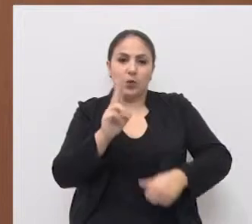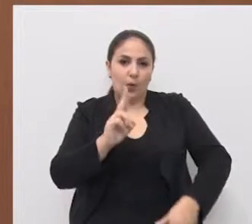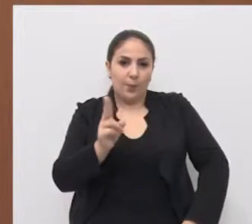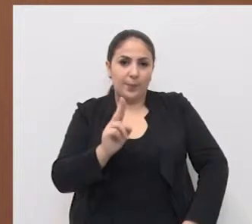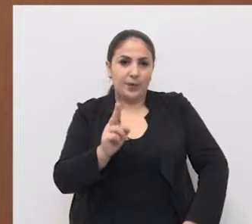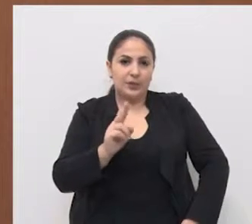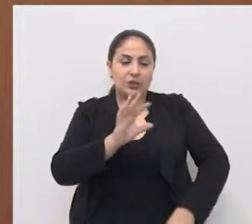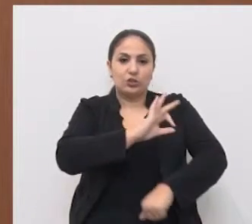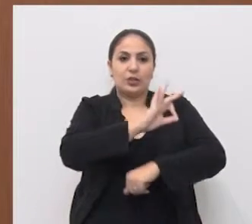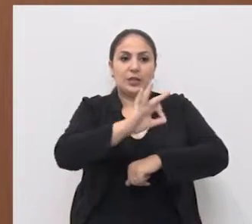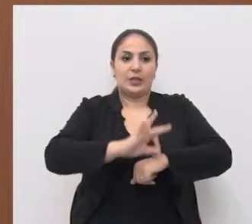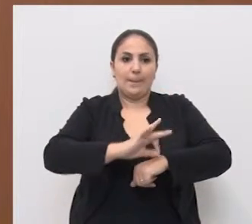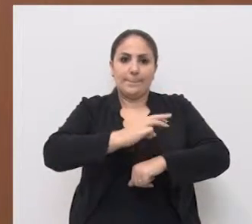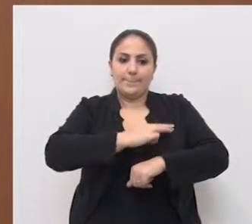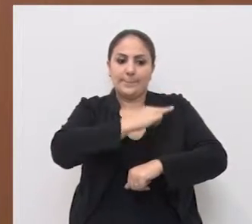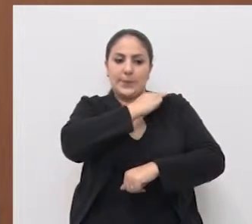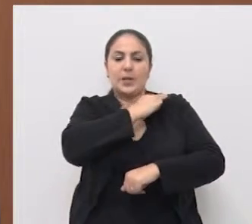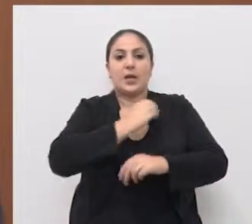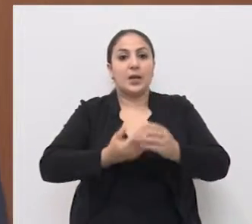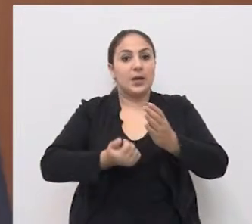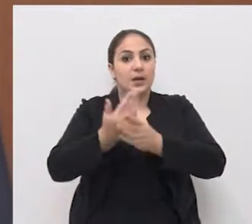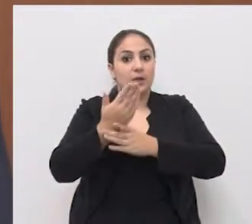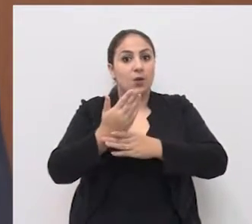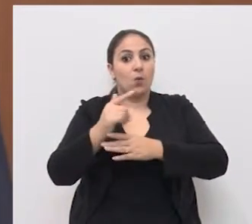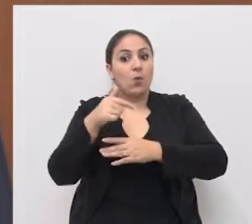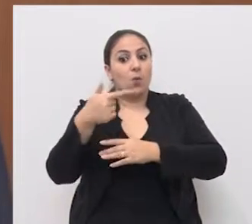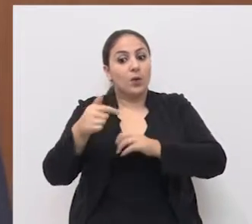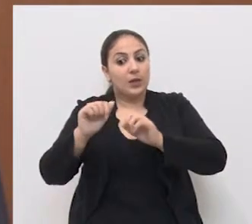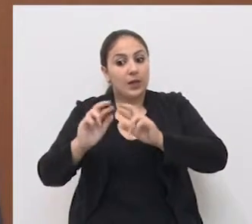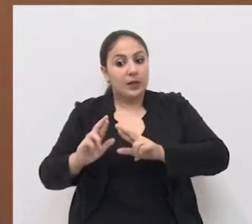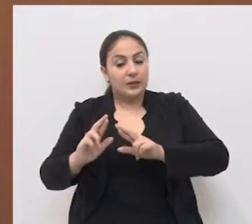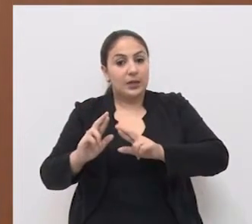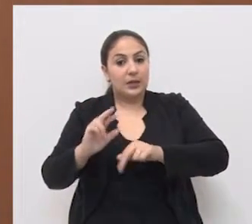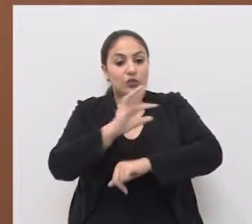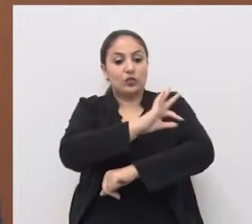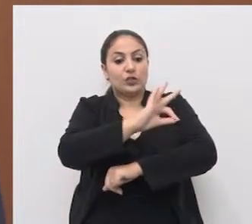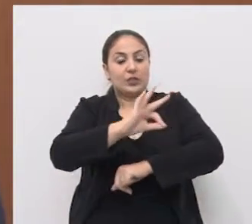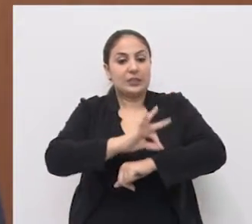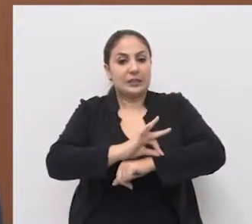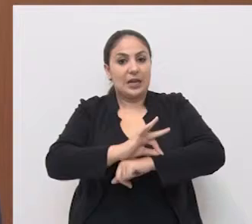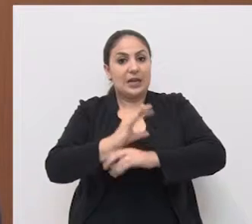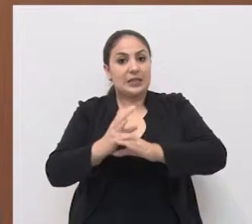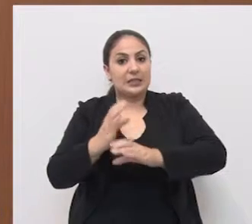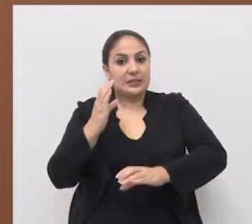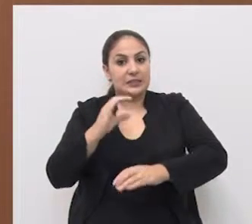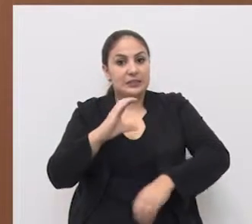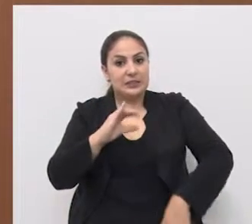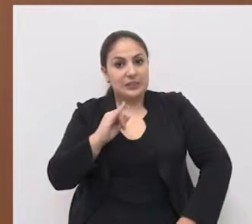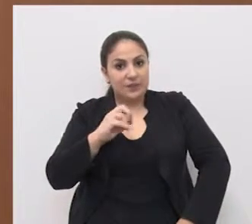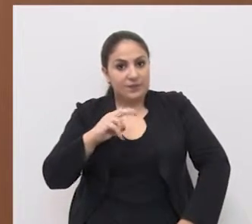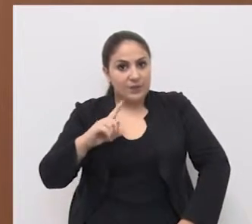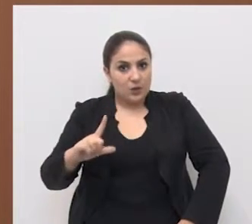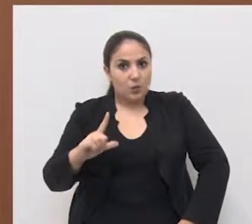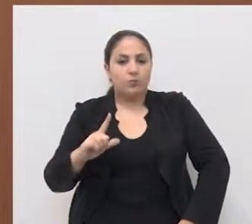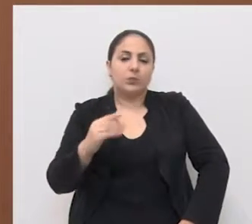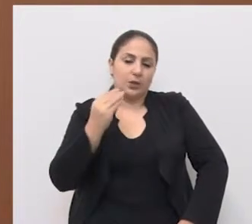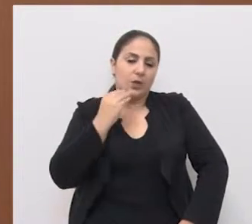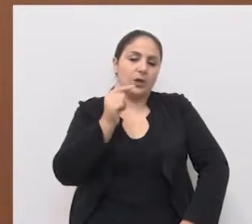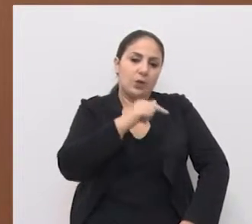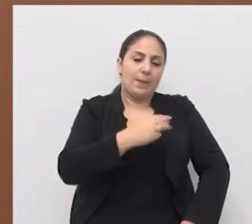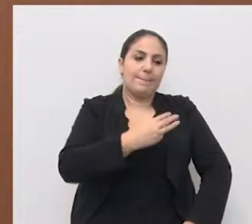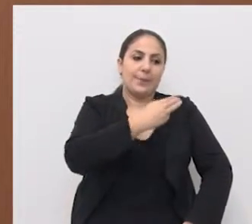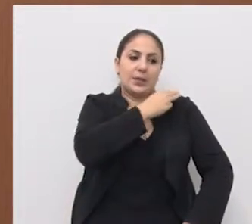que era chamada engenharia militar, se criou um outro ramo chamado engenharia civil. Naturalmente que a engenharia